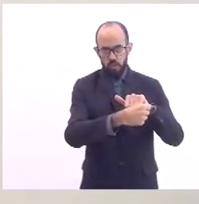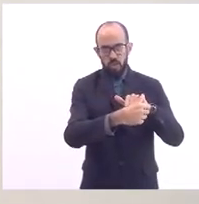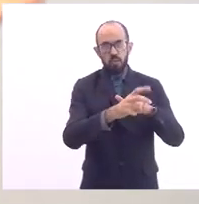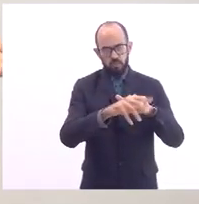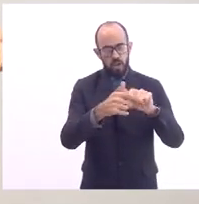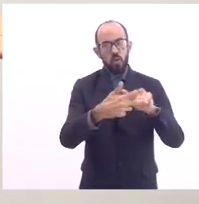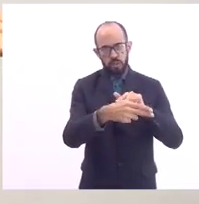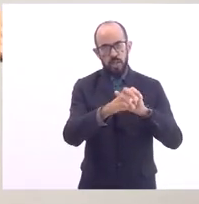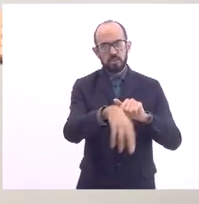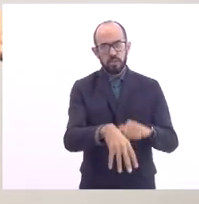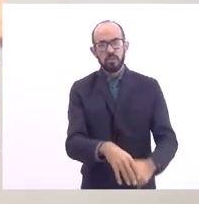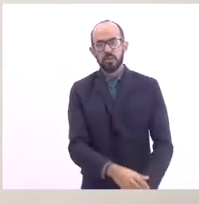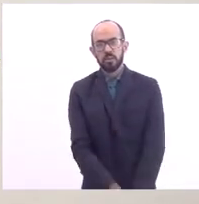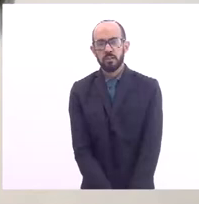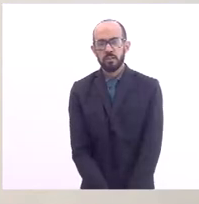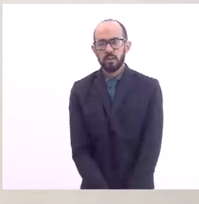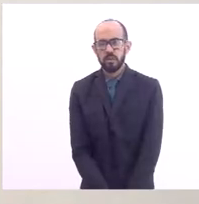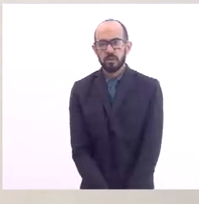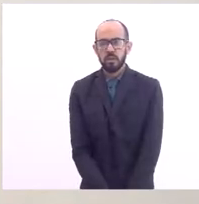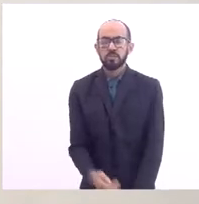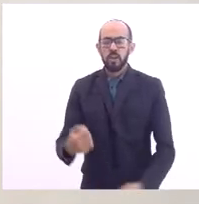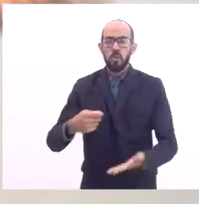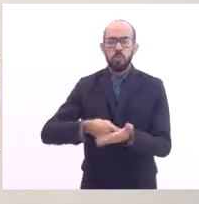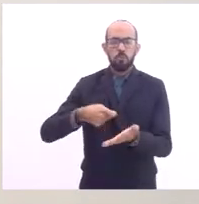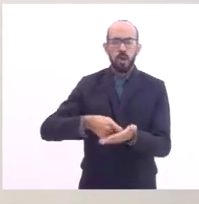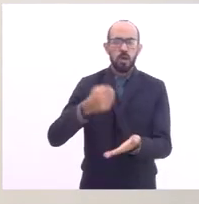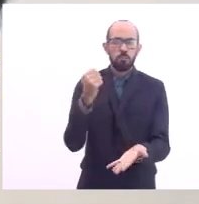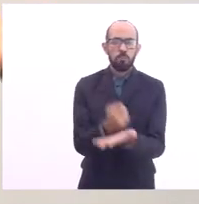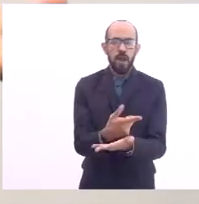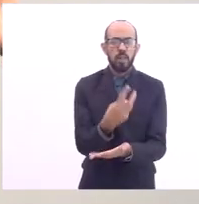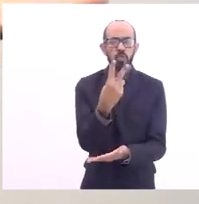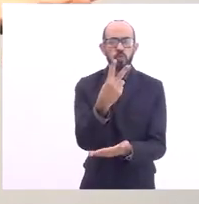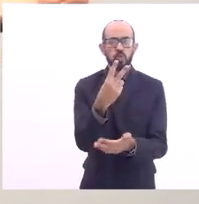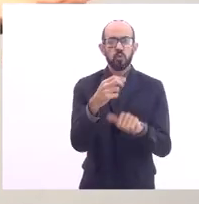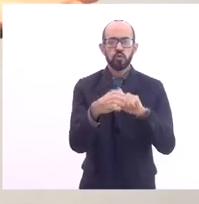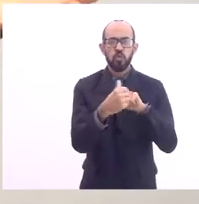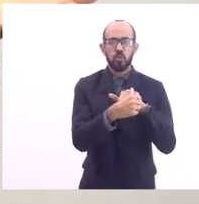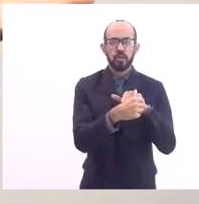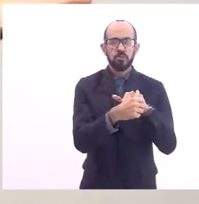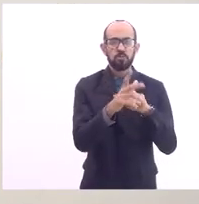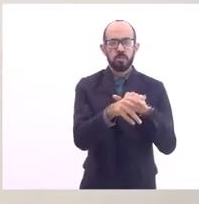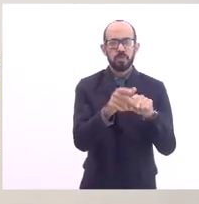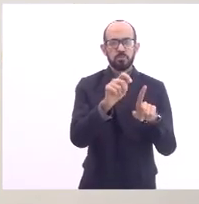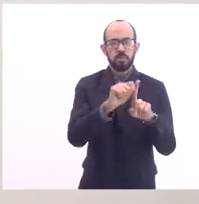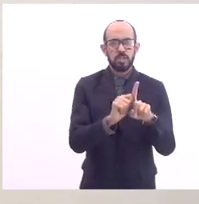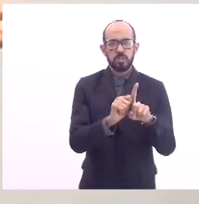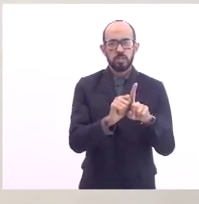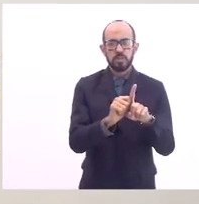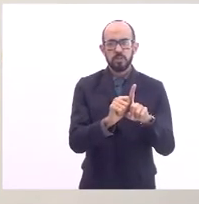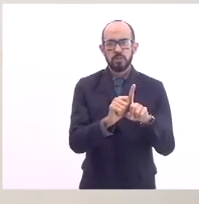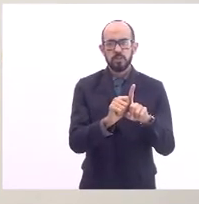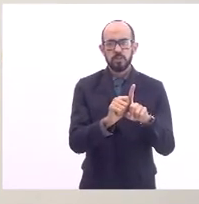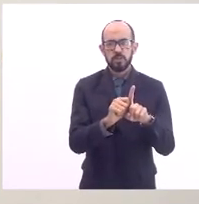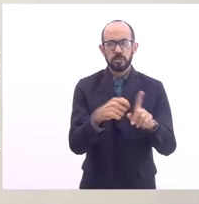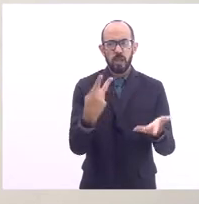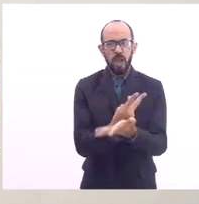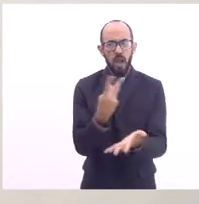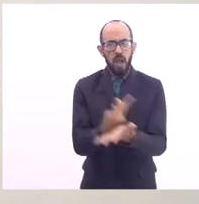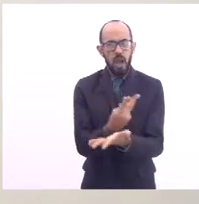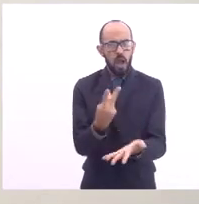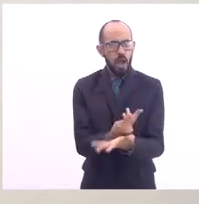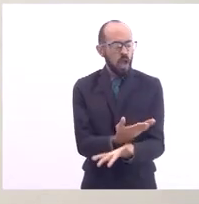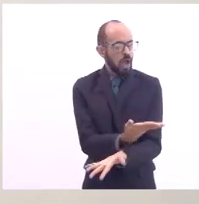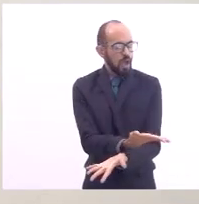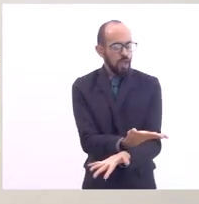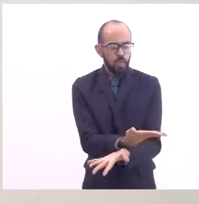cortar a luz na sua casa. Aí você é obrigado a pagar aquela conta, 2 contas em janeiro, que é uma conta indevida, não é isso? Então,